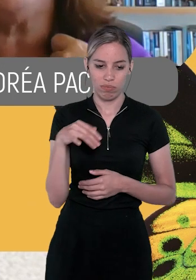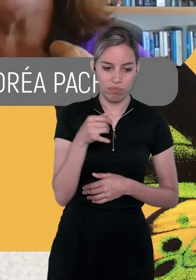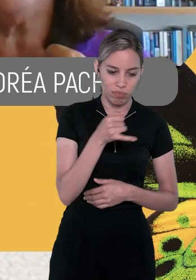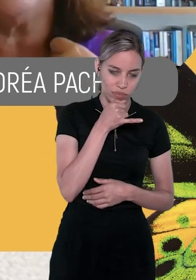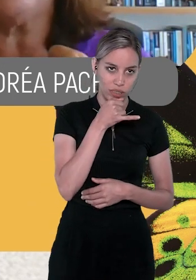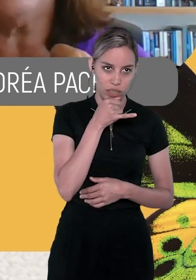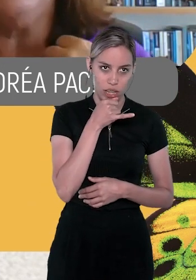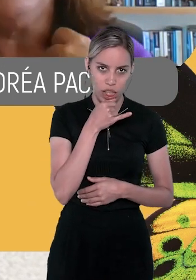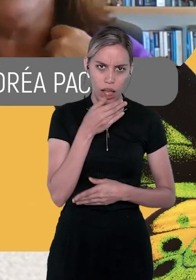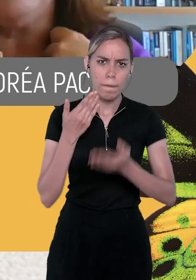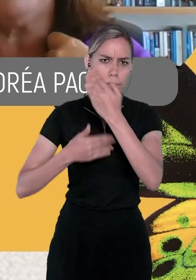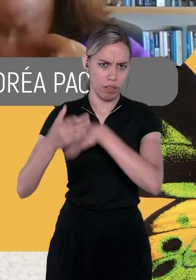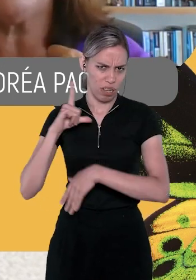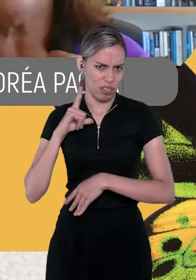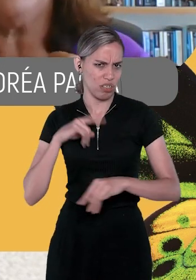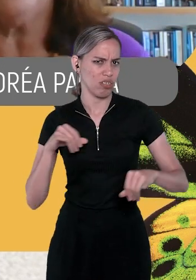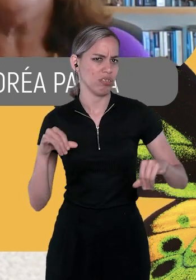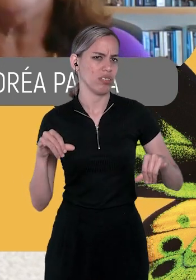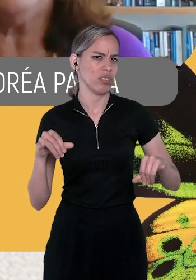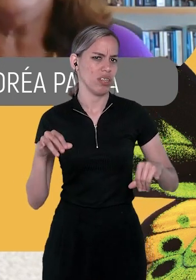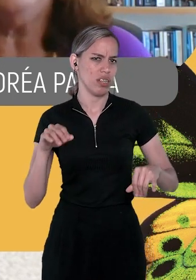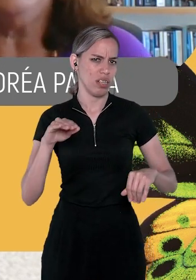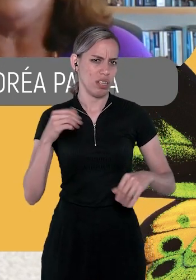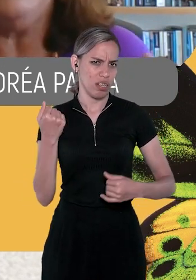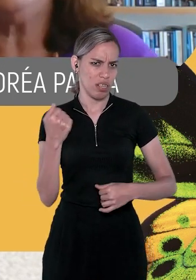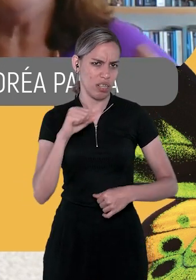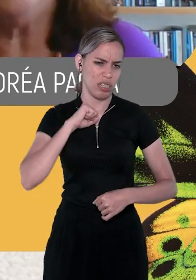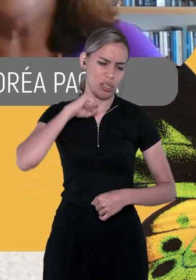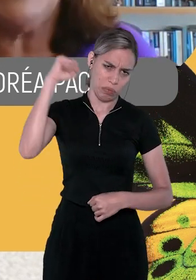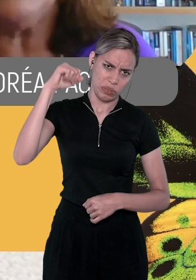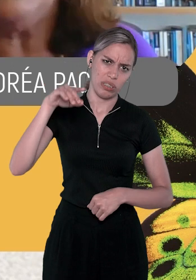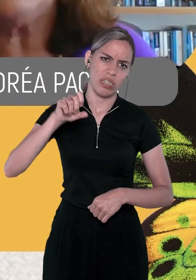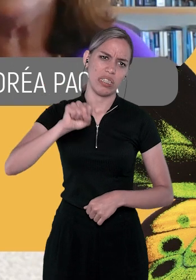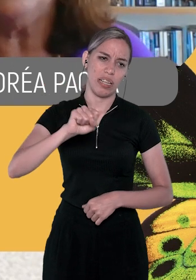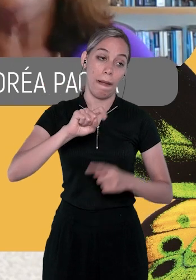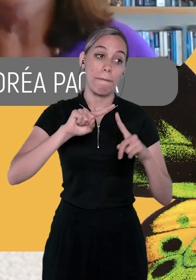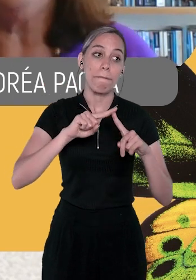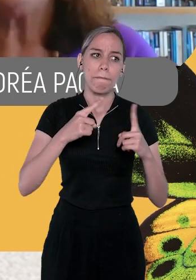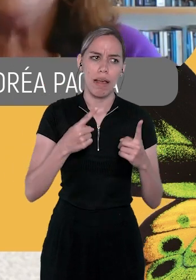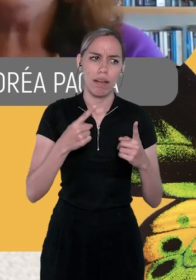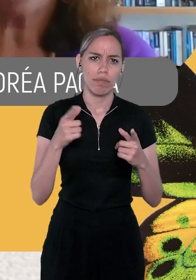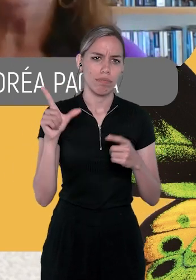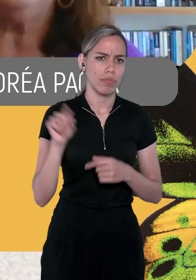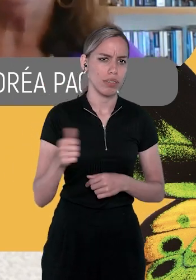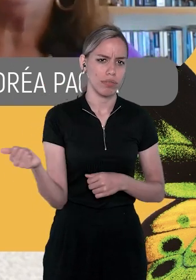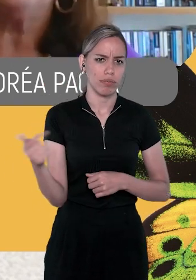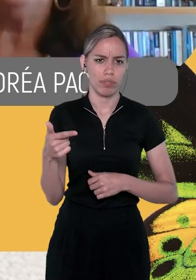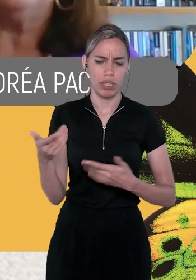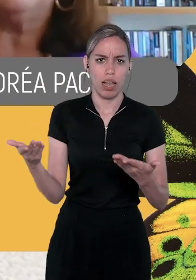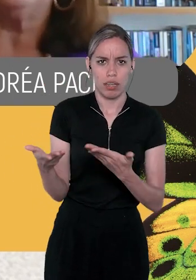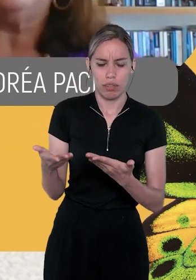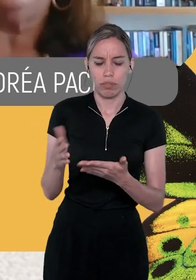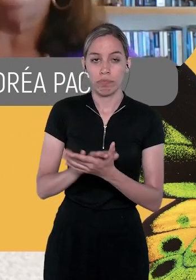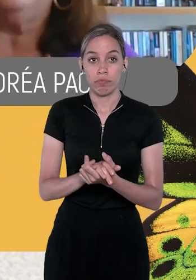suicídio, Afonso, eu acho que numa proporção menor, porque a rede potencializa tudo. Mas havia também muita